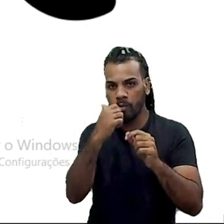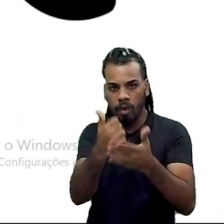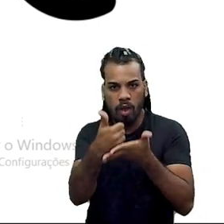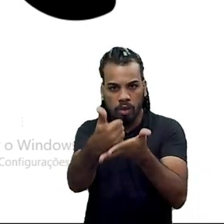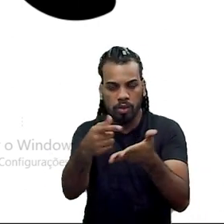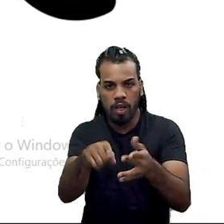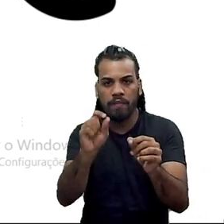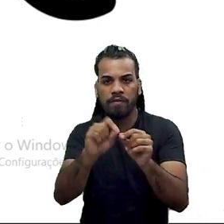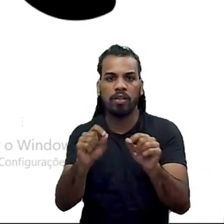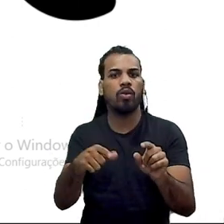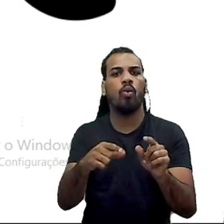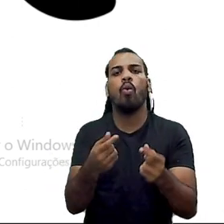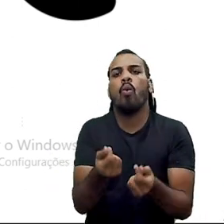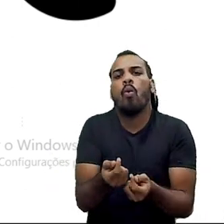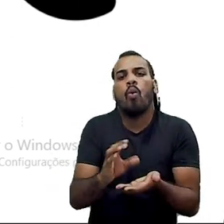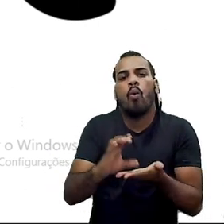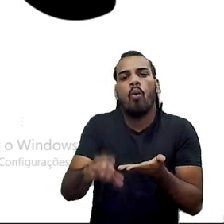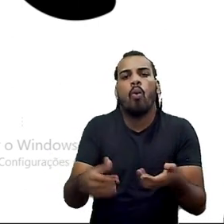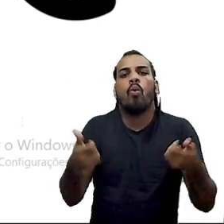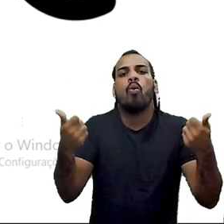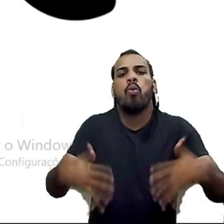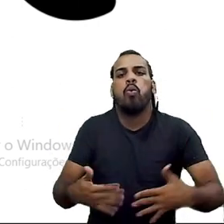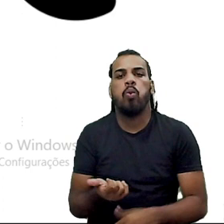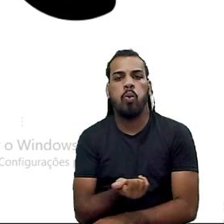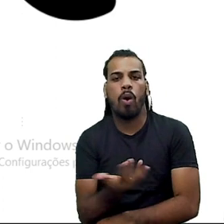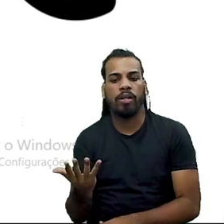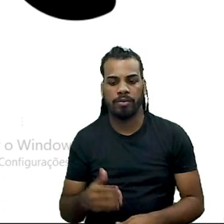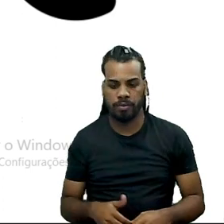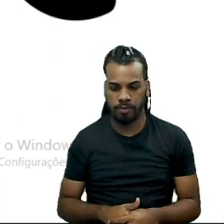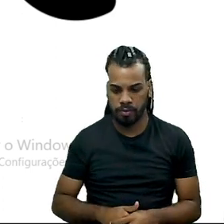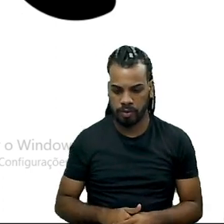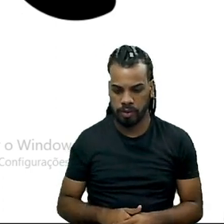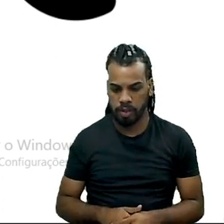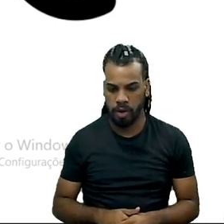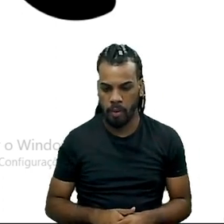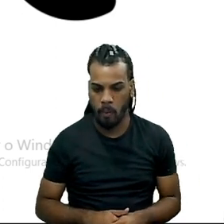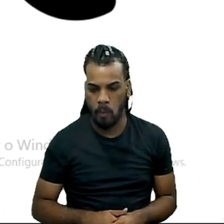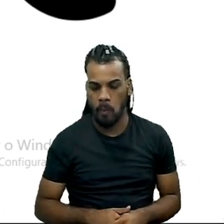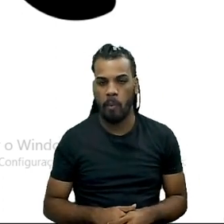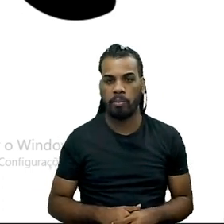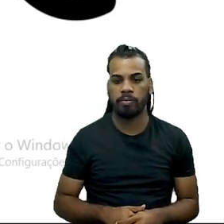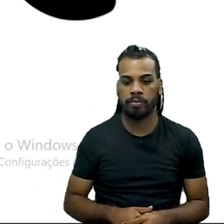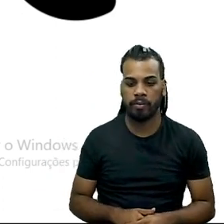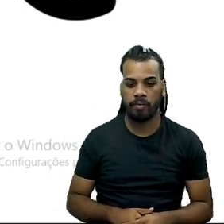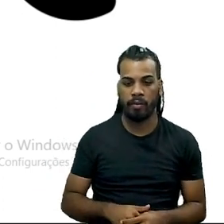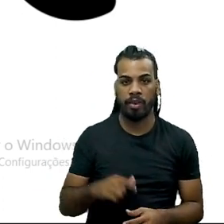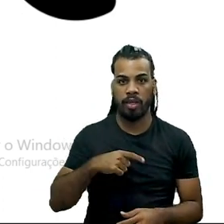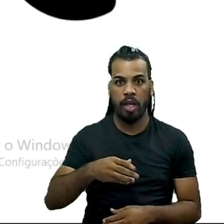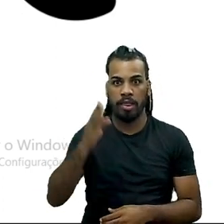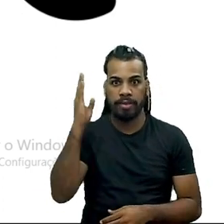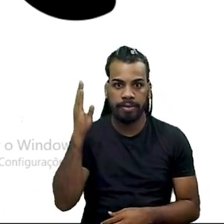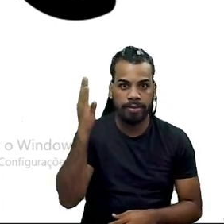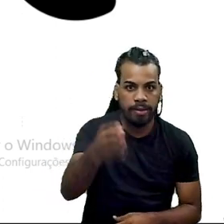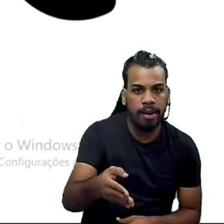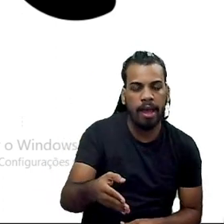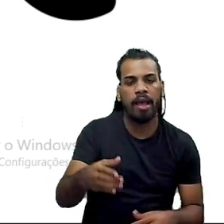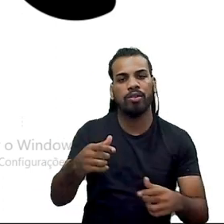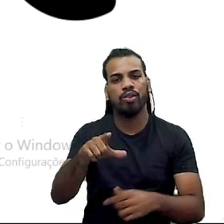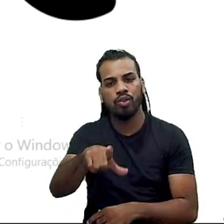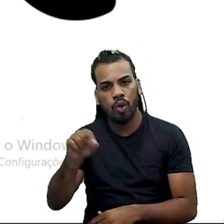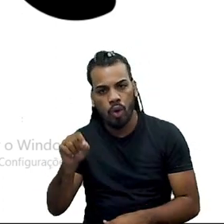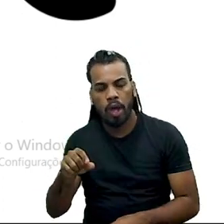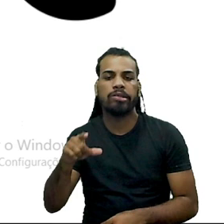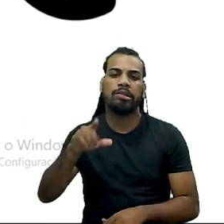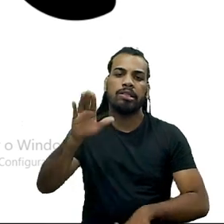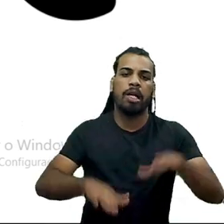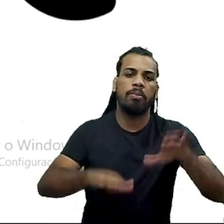formar a composição do custo do produto dele. Então, a escolha entre absorção e direto vai depender do